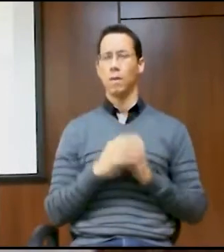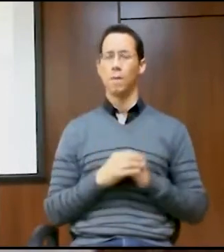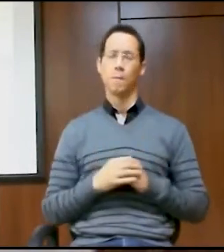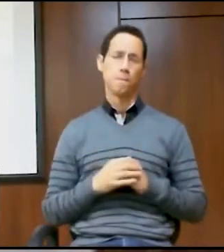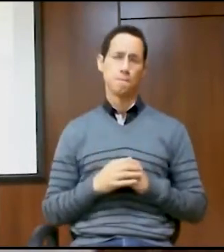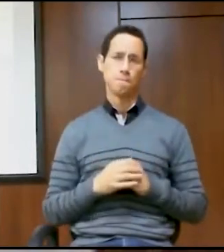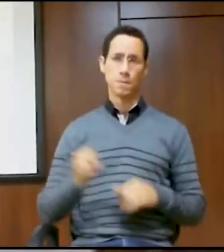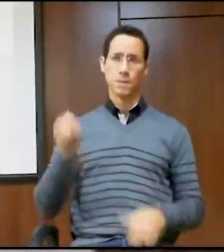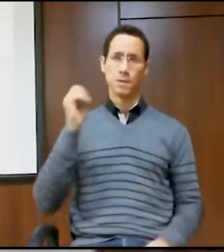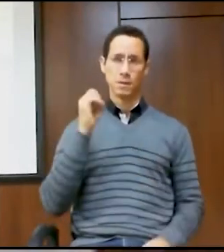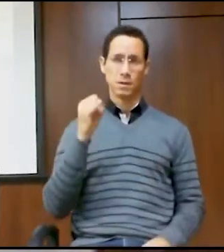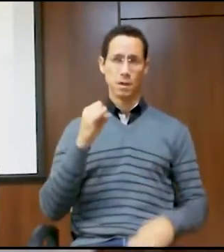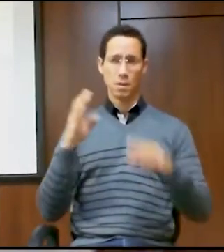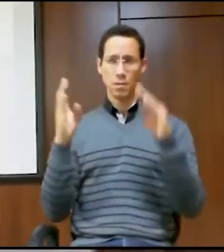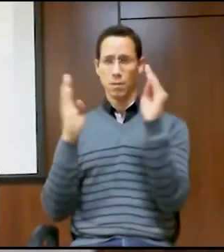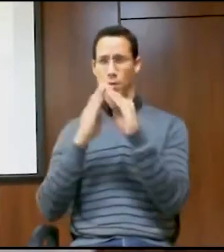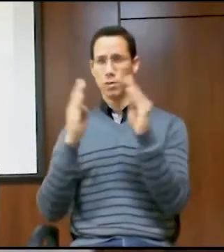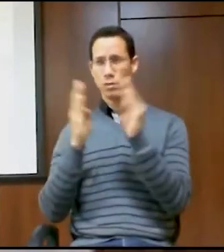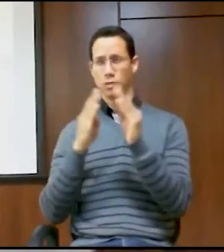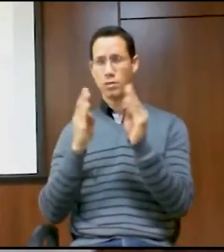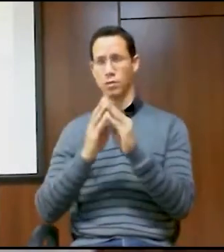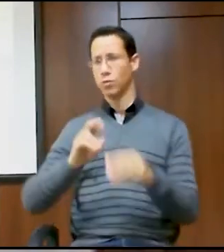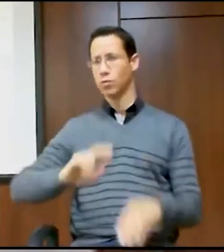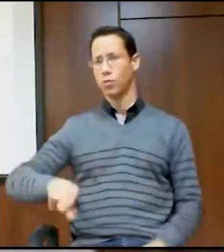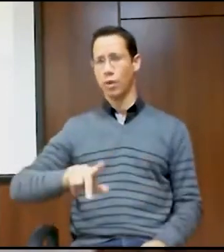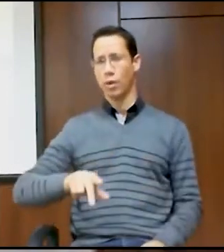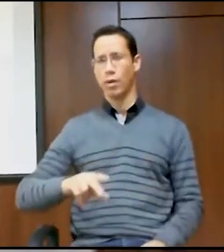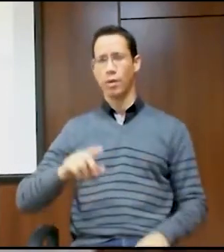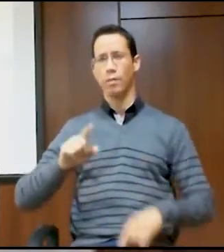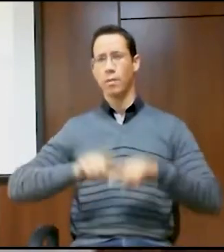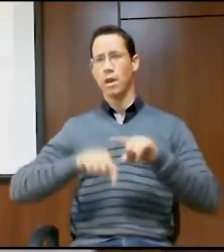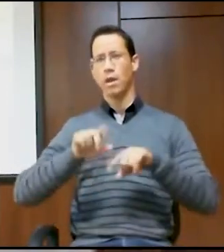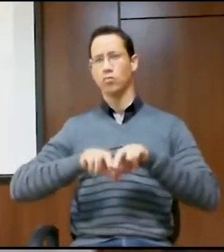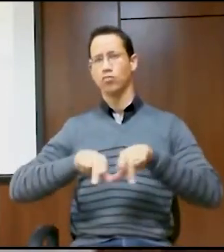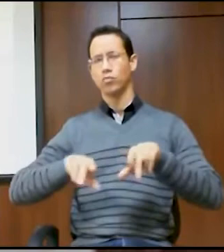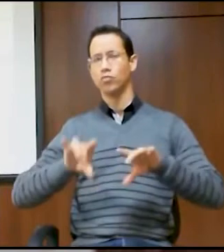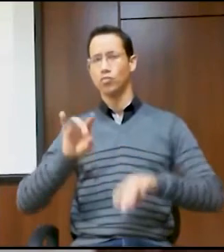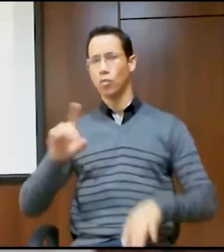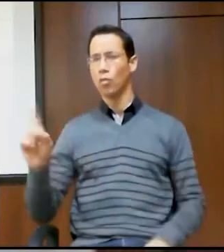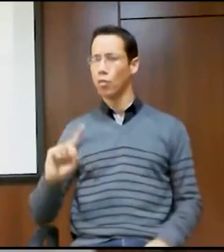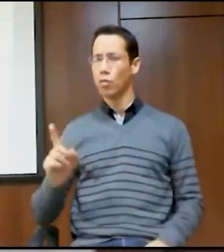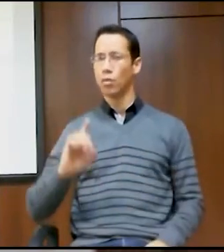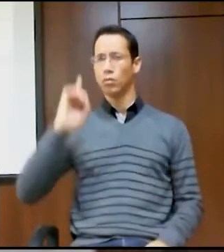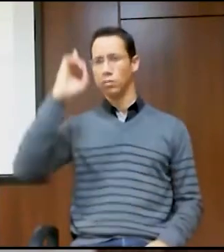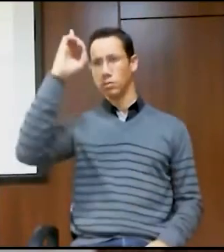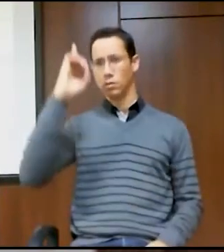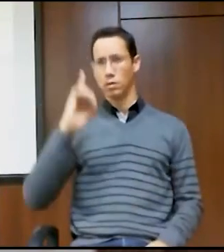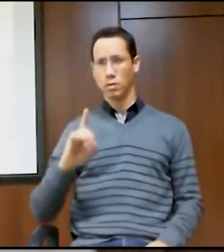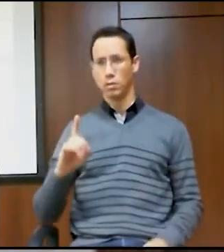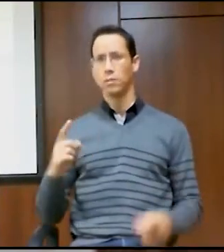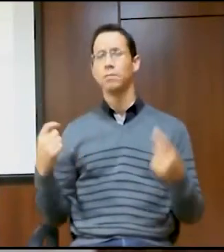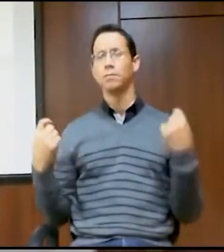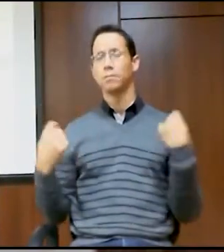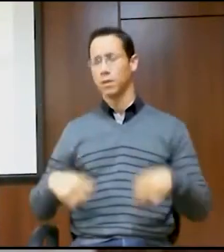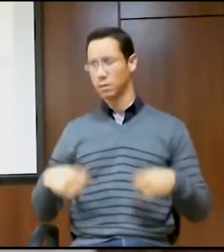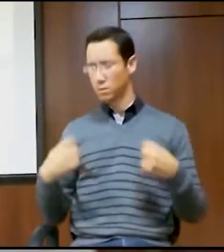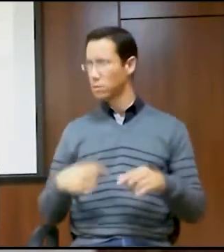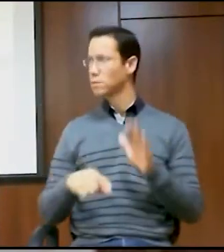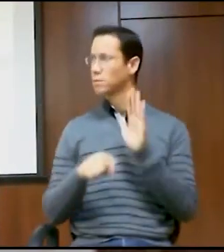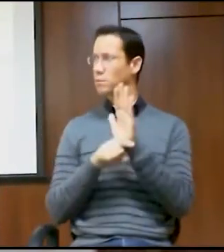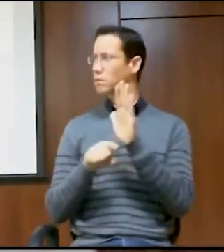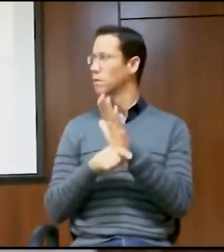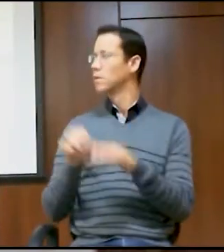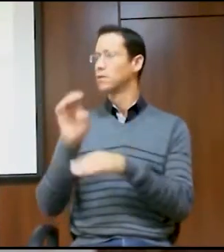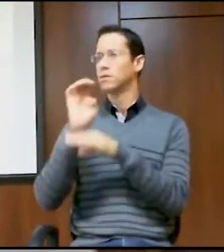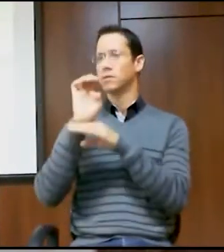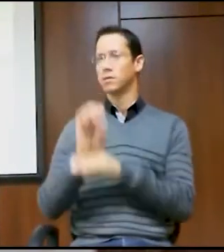a moradia ela não é só um bem, uma mercadoria, mas ela é um direito, ela tem que ser subsidiada pelo Estado.